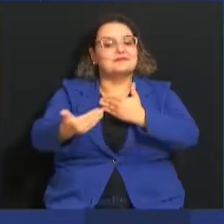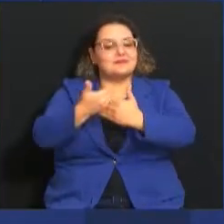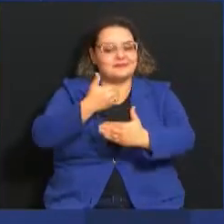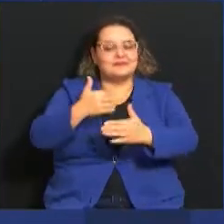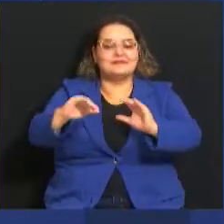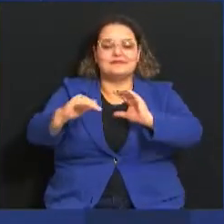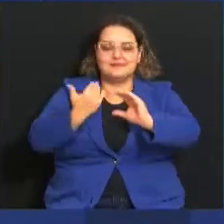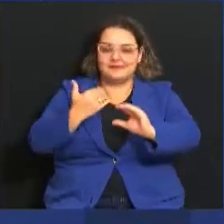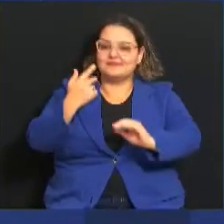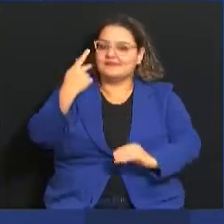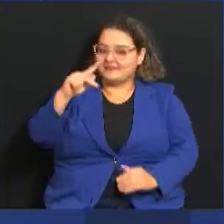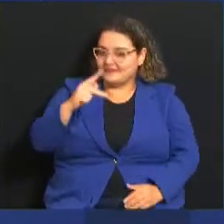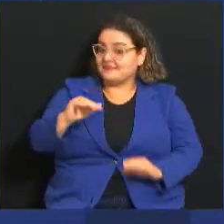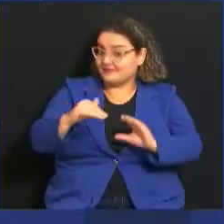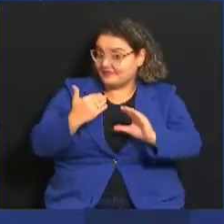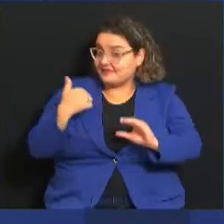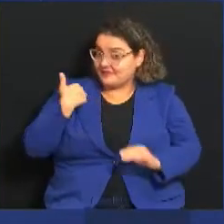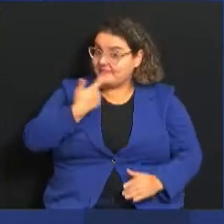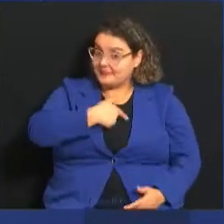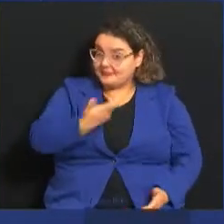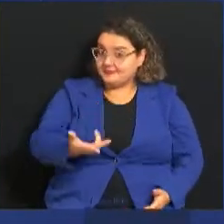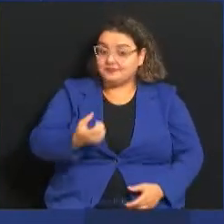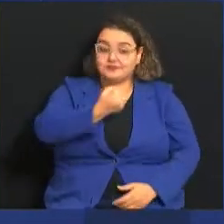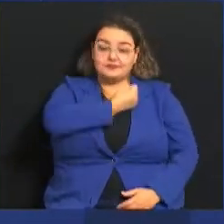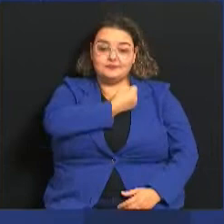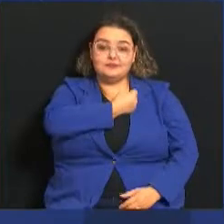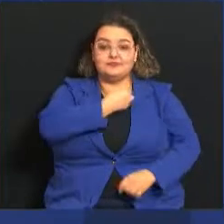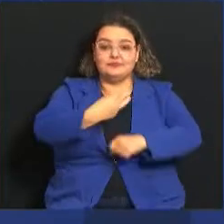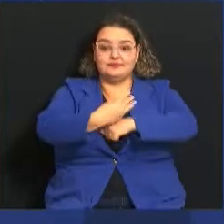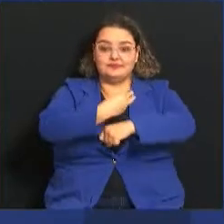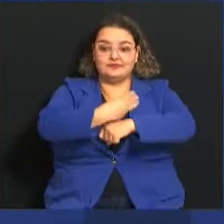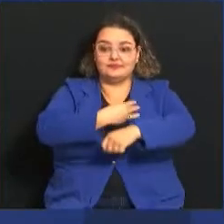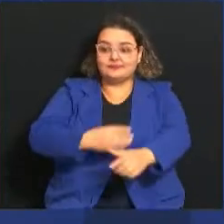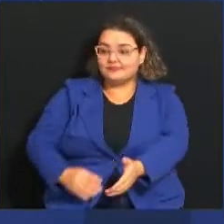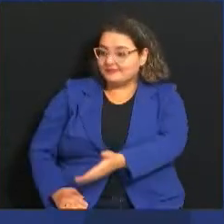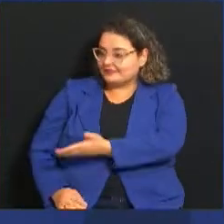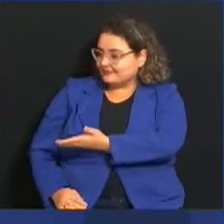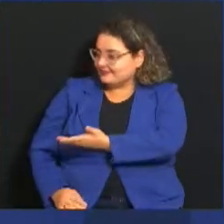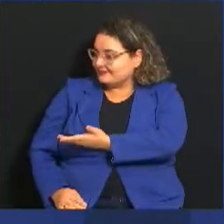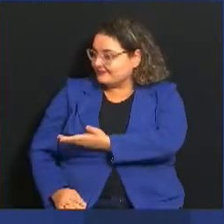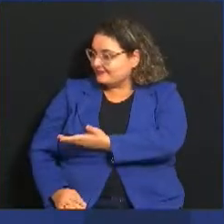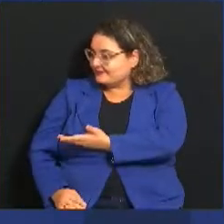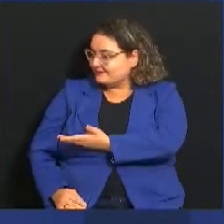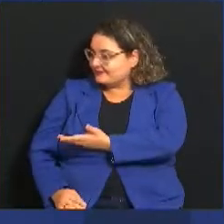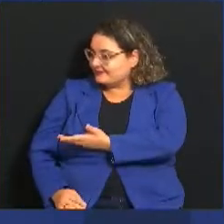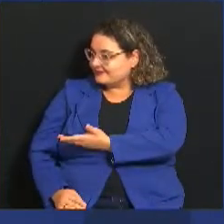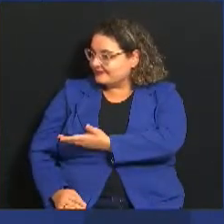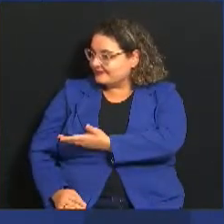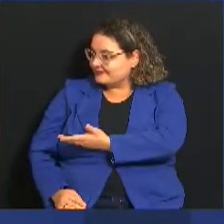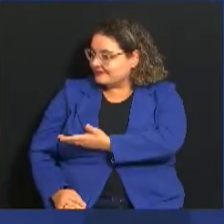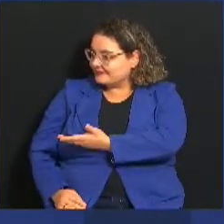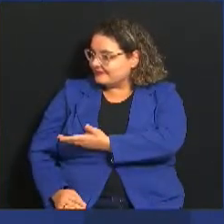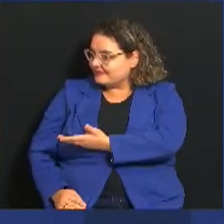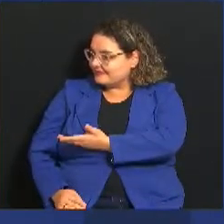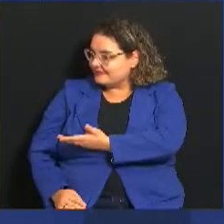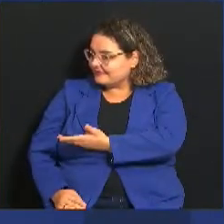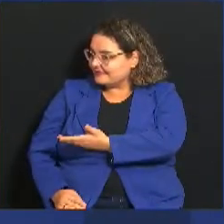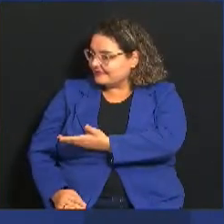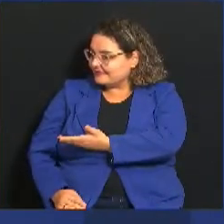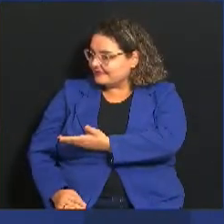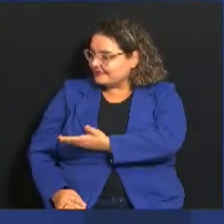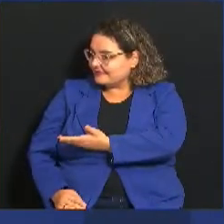a sua mensagem para o número do nosso WhatsApp, que já está aqui embaixo da sua tela. 19 é o nosso